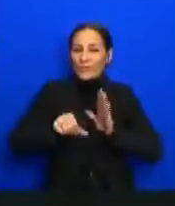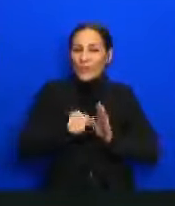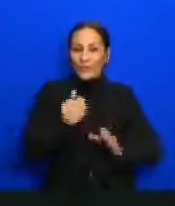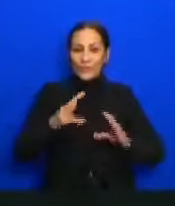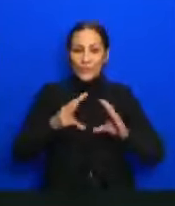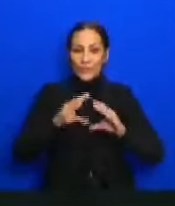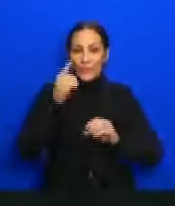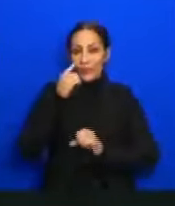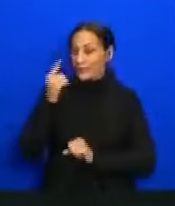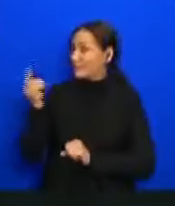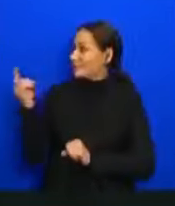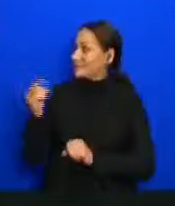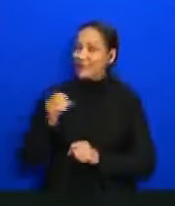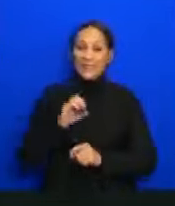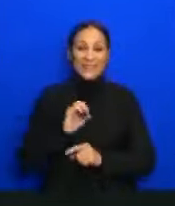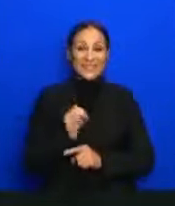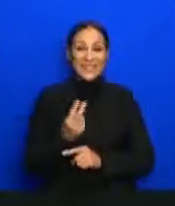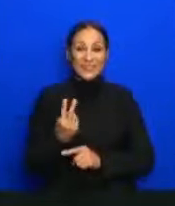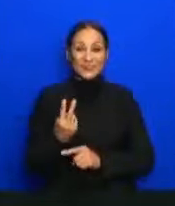primeira bola.